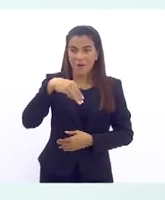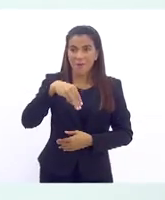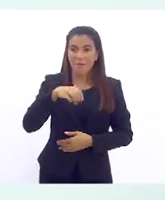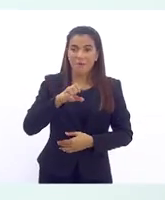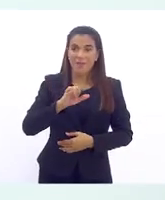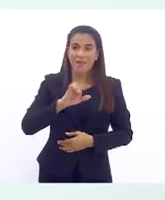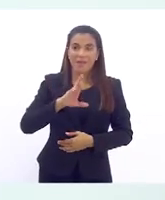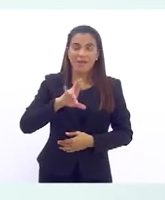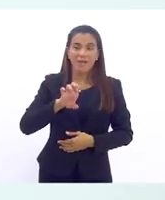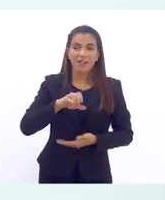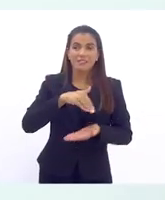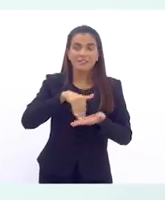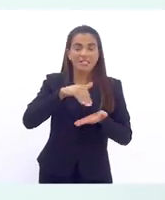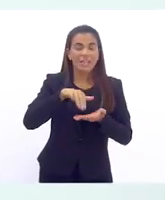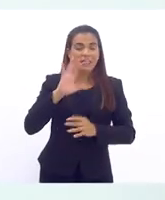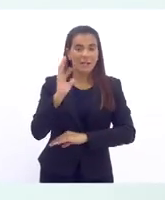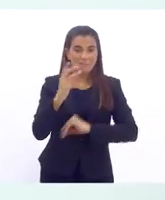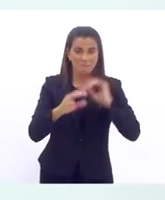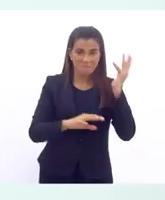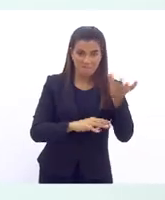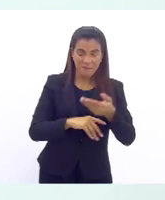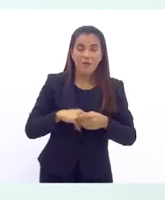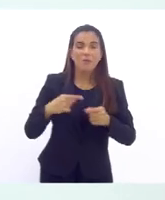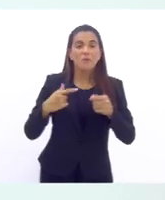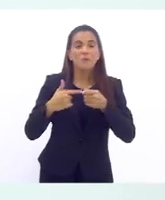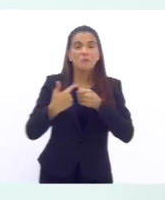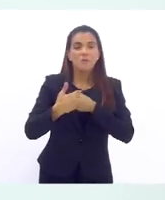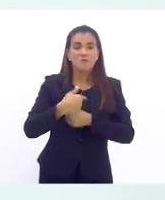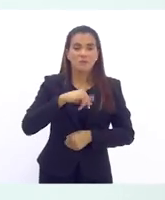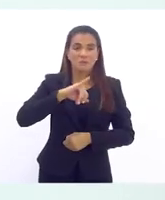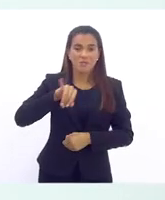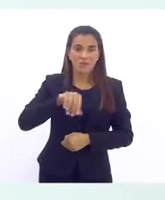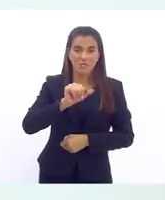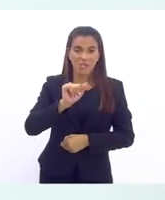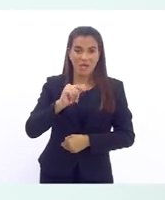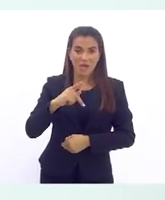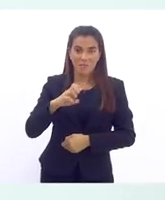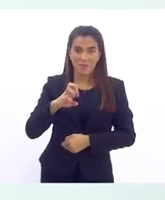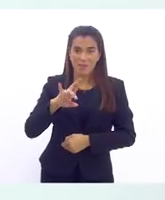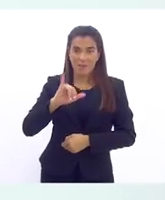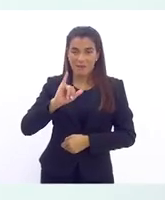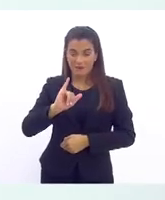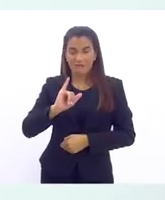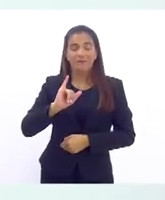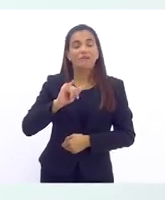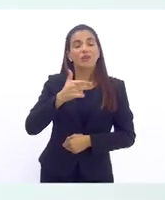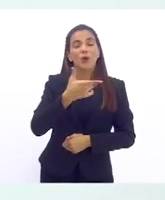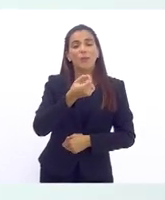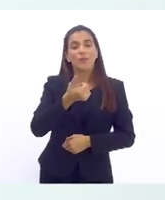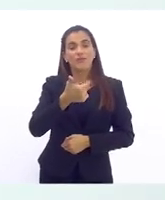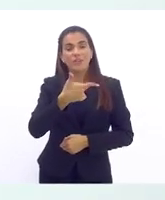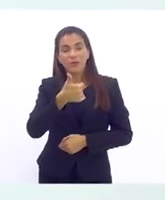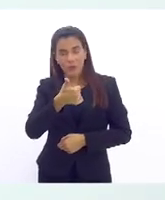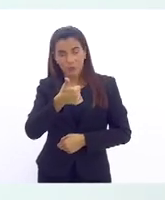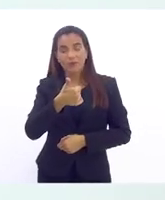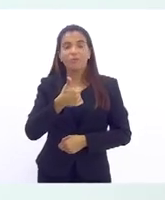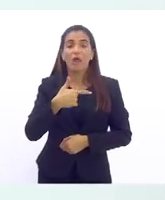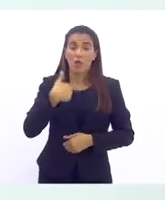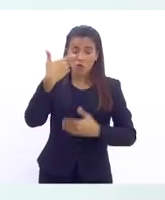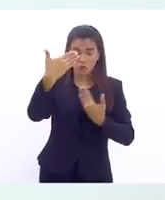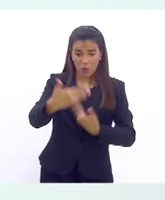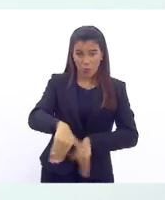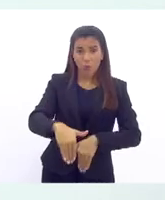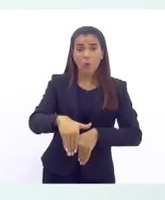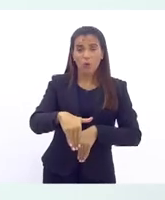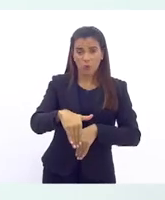estou secretária de Meio Ambiente no Município de Japeri Desde janeiro do ano de 2021 sou fiscal ambiental concursada